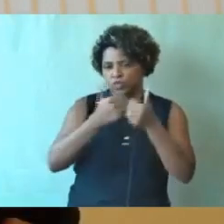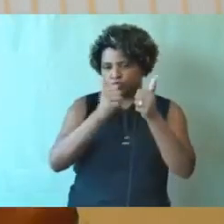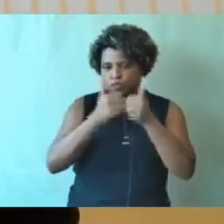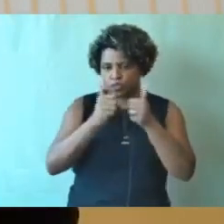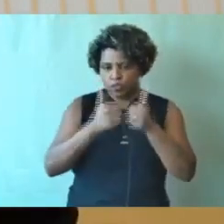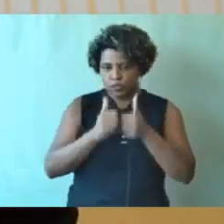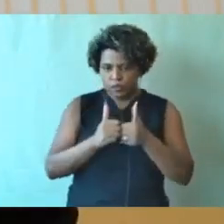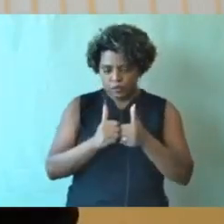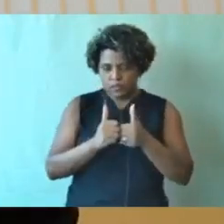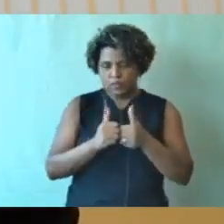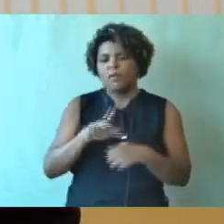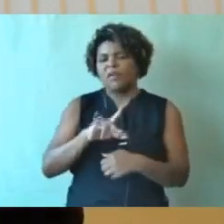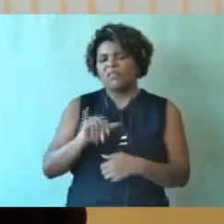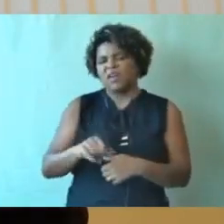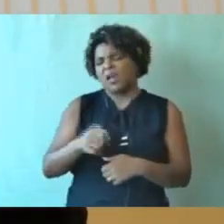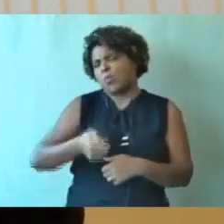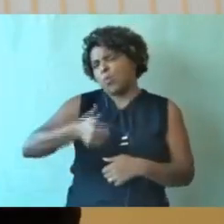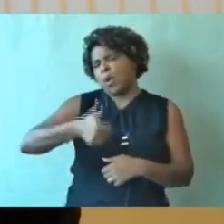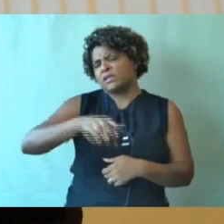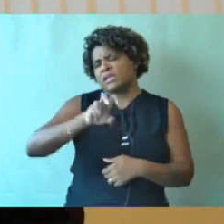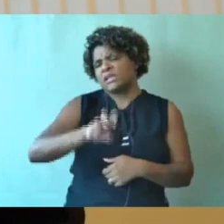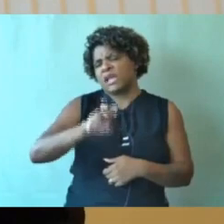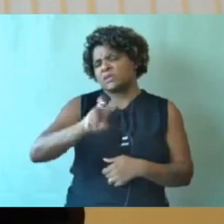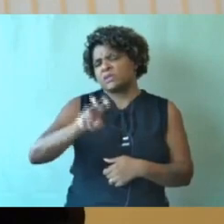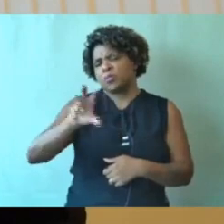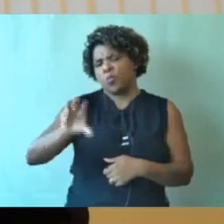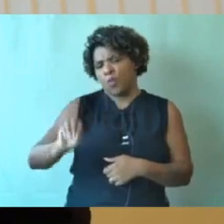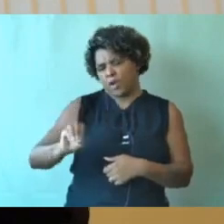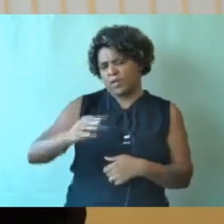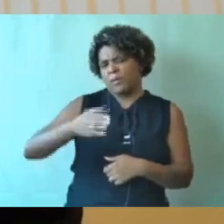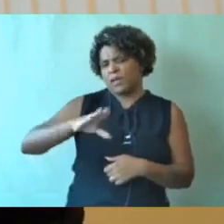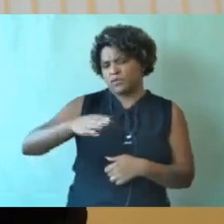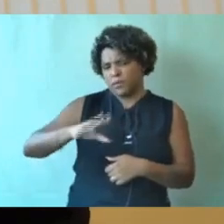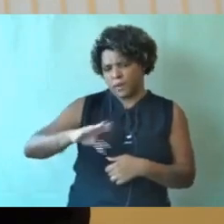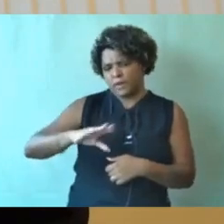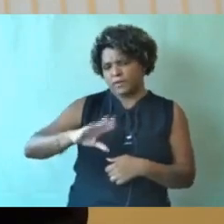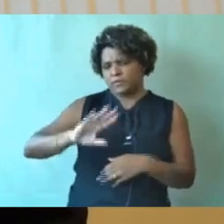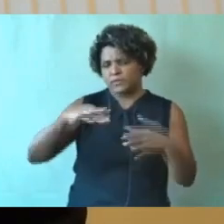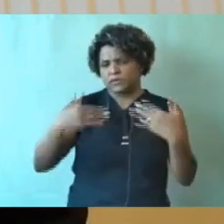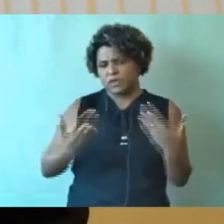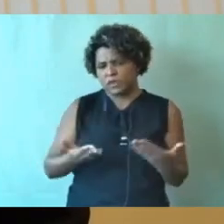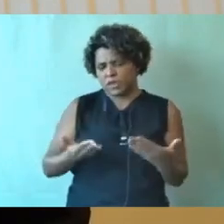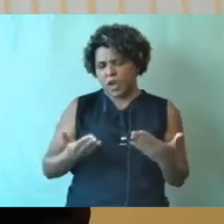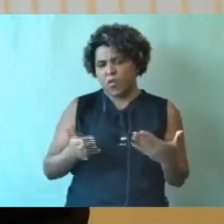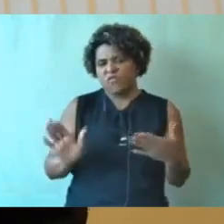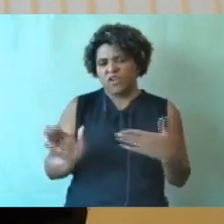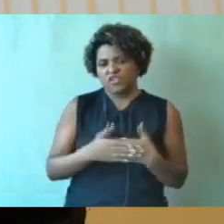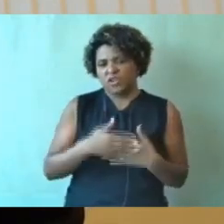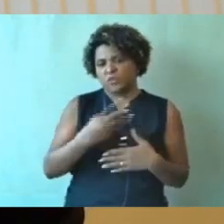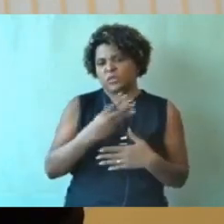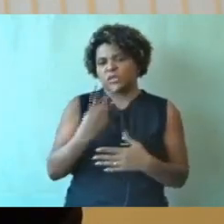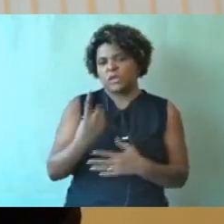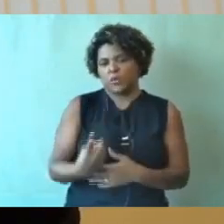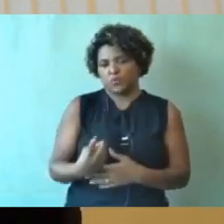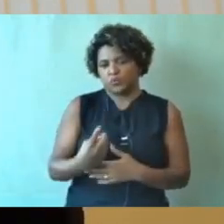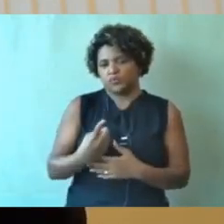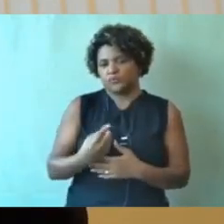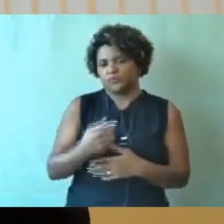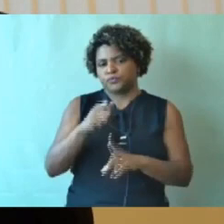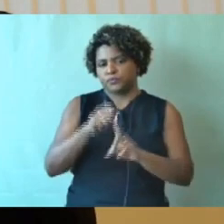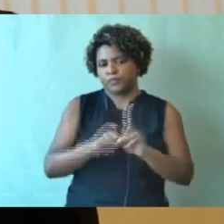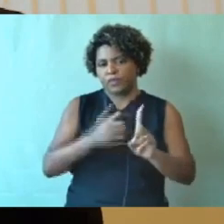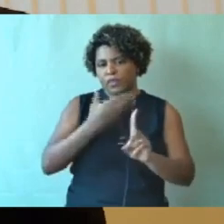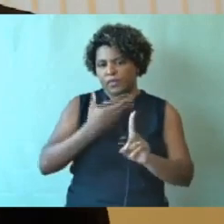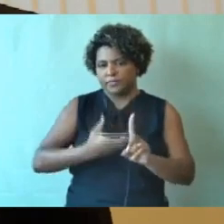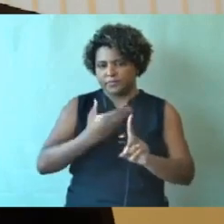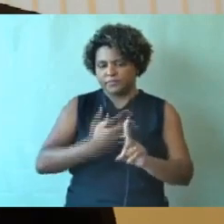quase os 550 por aí, tá certo? Na hora que fechar, então, tem um dezembro. Esses veículos, cada empresa que compra, cada